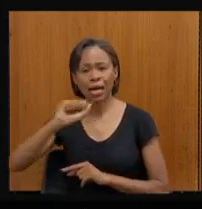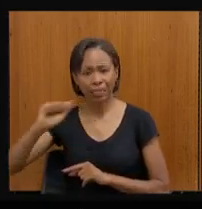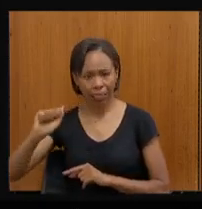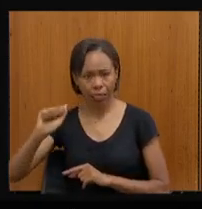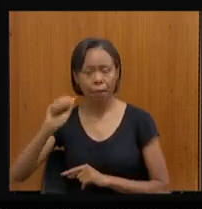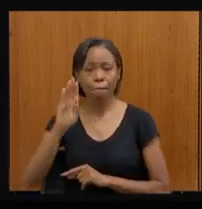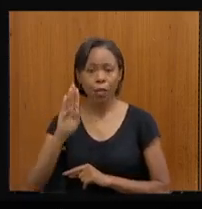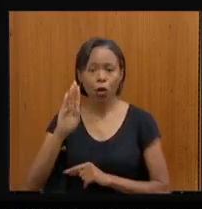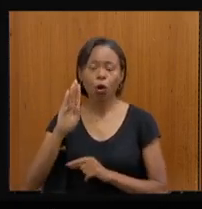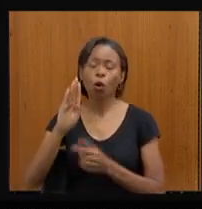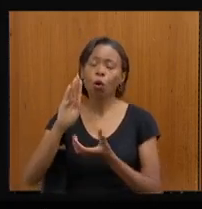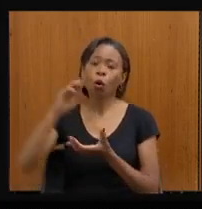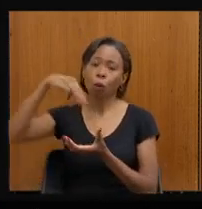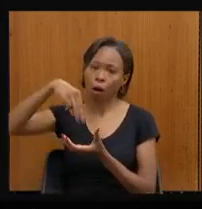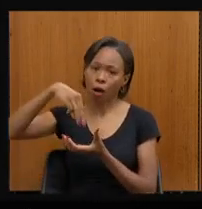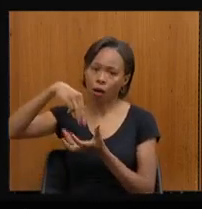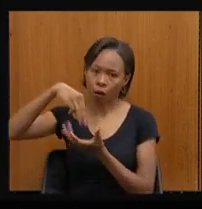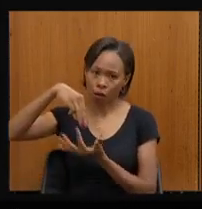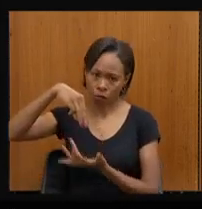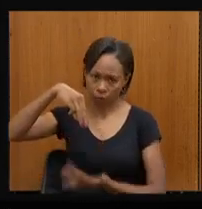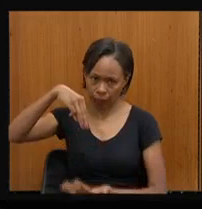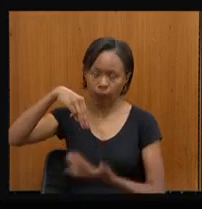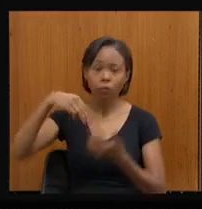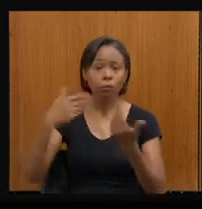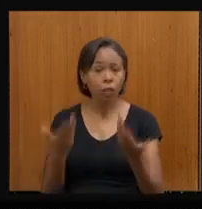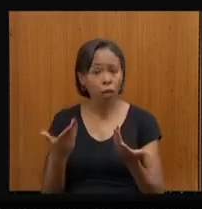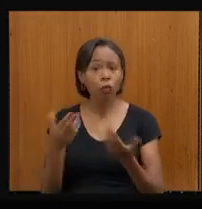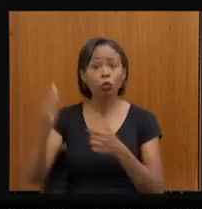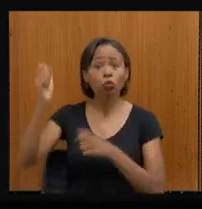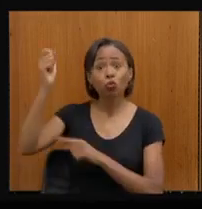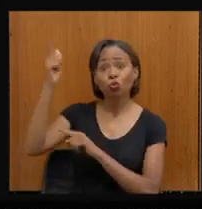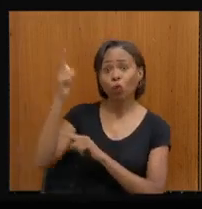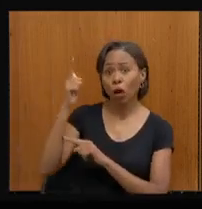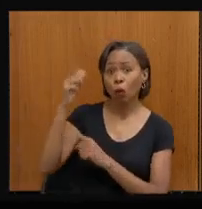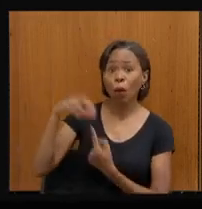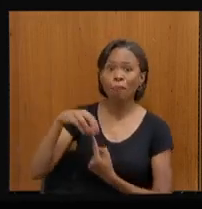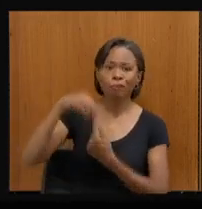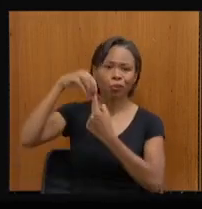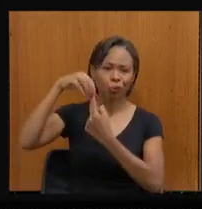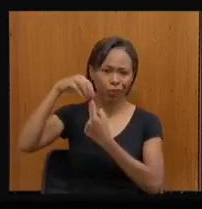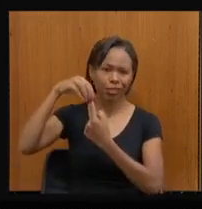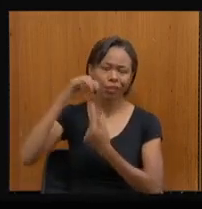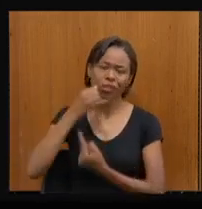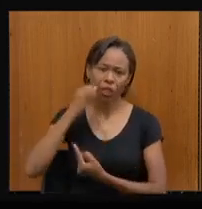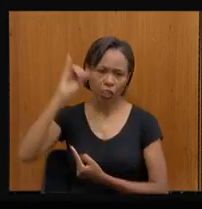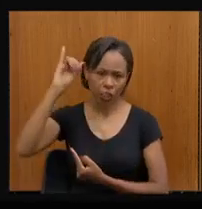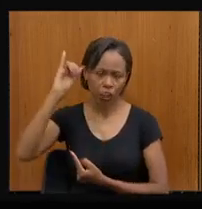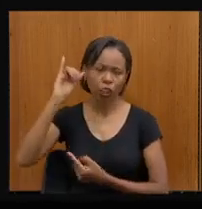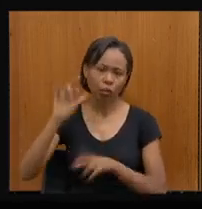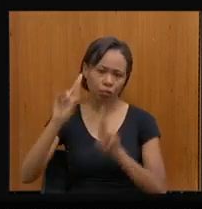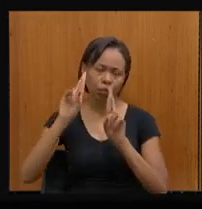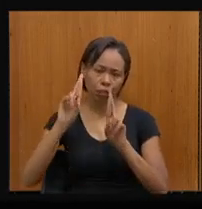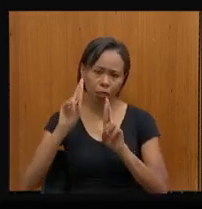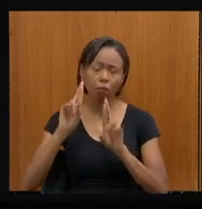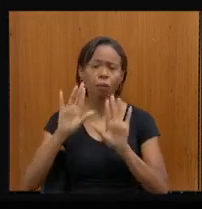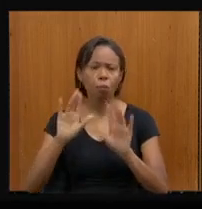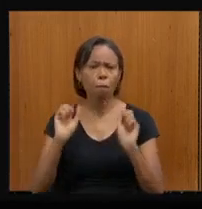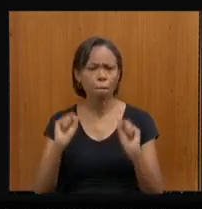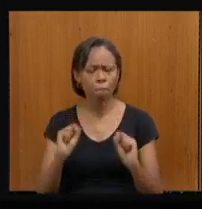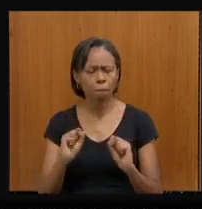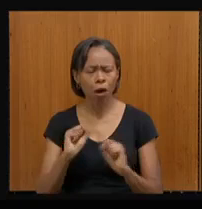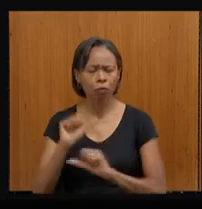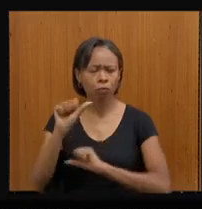só a gente precisa agora usar essa sol e energia elétrica que a gente tem como gerar isso acabei de de energia